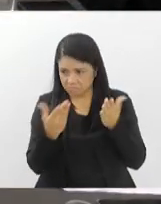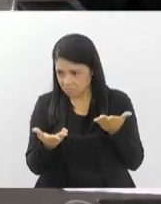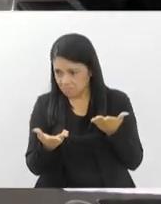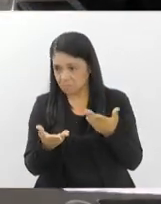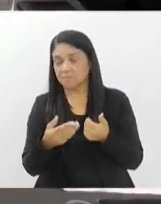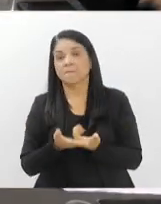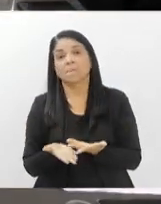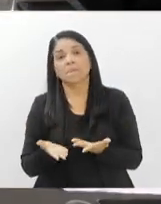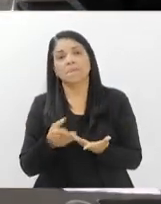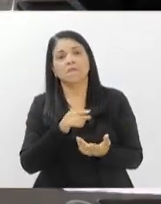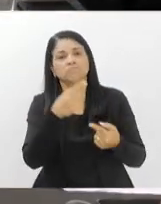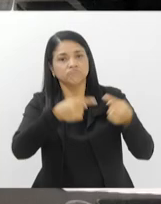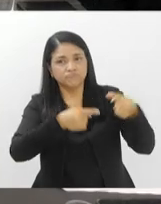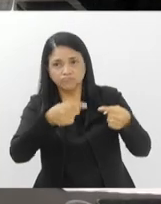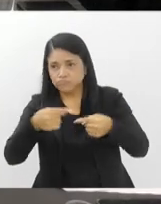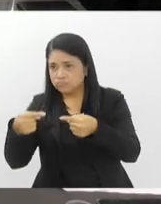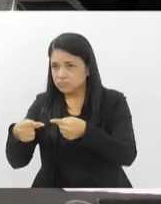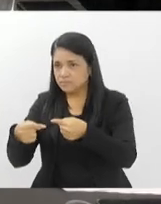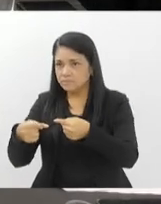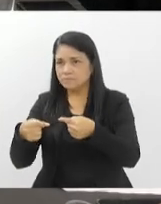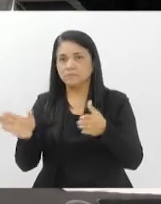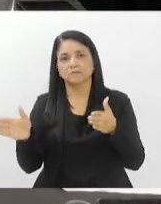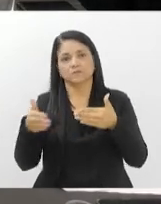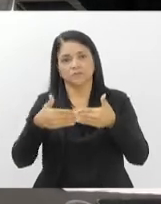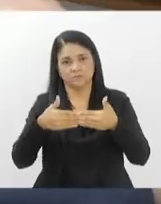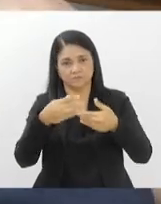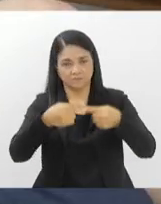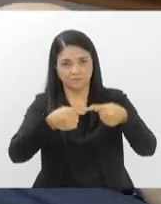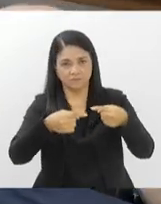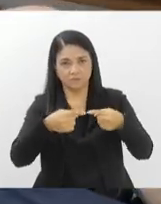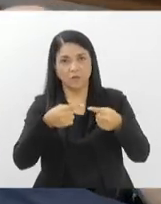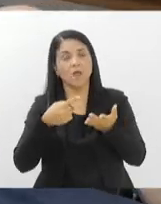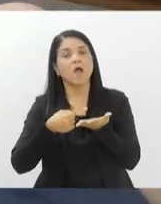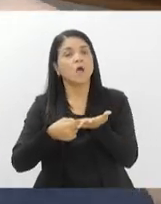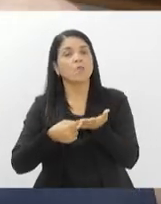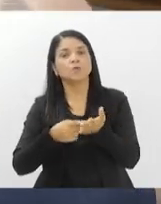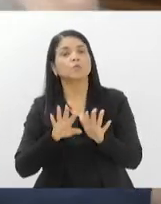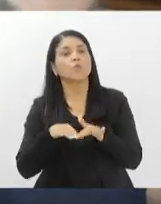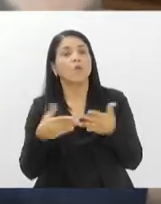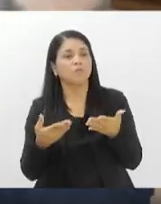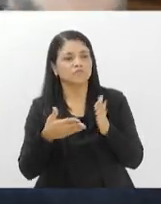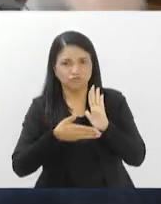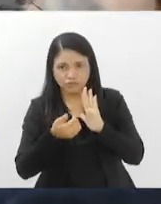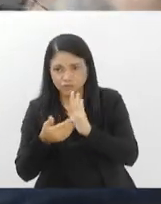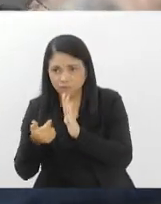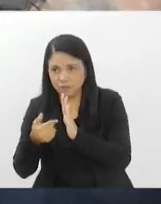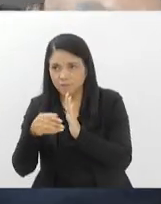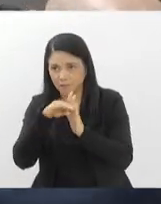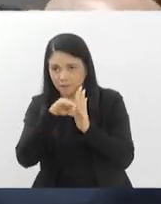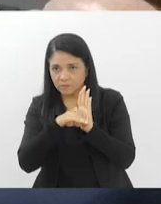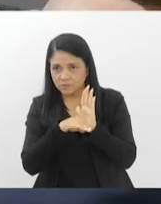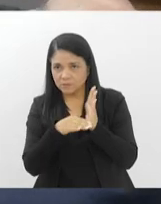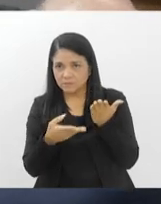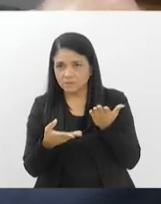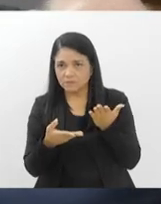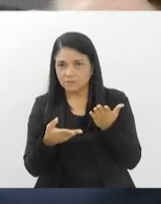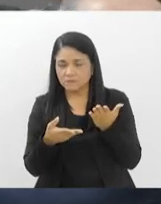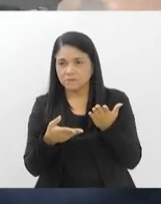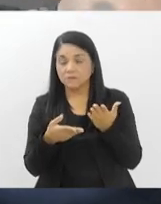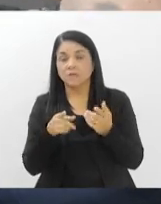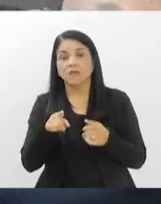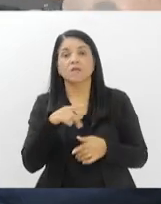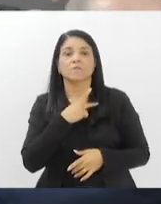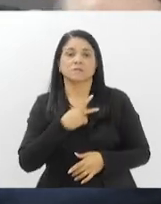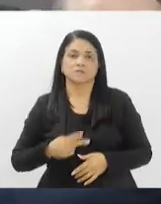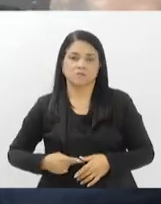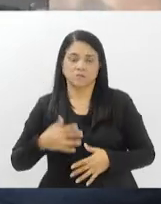Perfeito. Não havendo quem queira discutir... Encerrada a discussão, qual foi o acordo que chegamos? Tinha retirado de pauta? Foi. Inclusive, presidente, só queria dizer